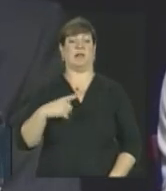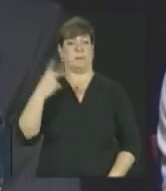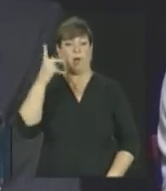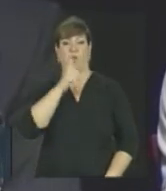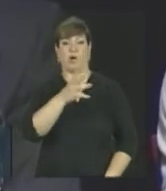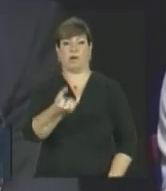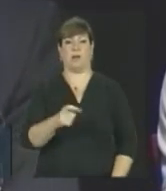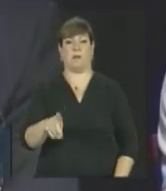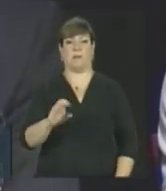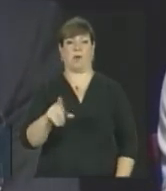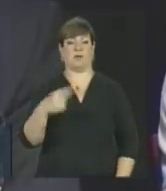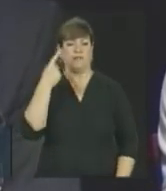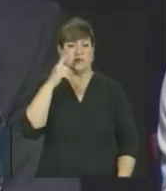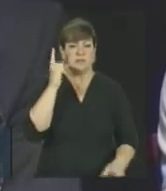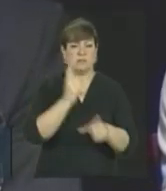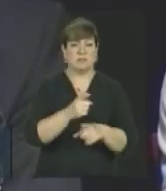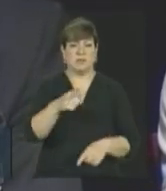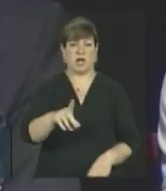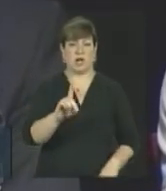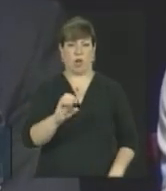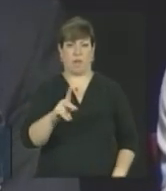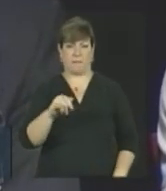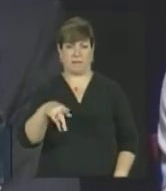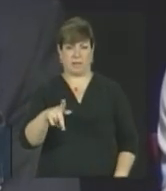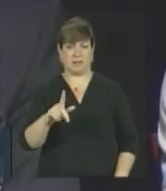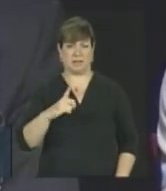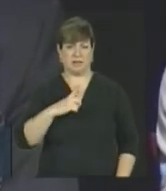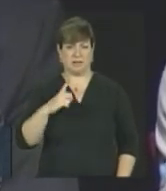No momento que ele é flagrado no doping, ele